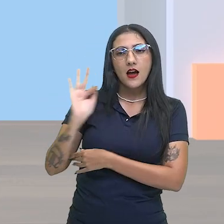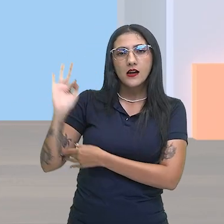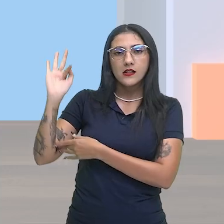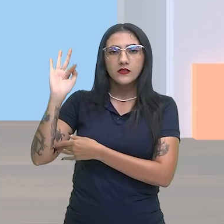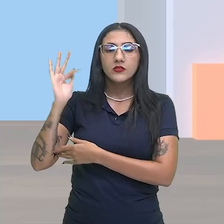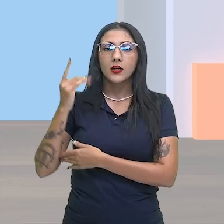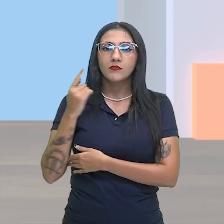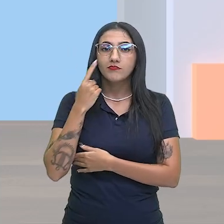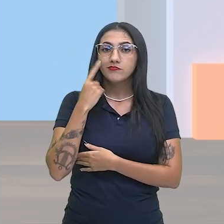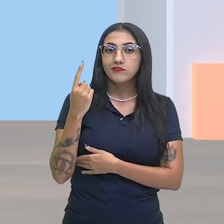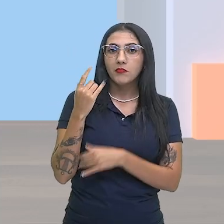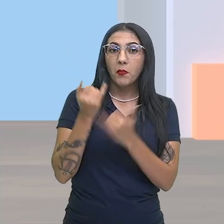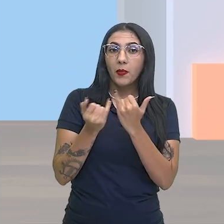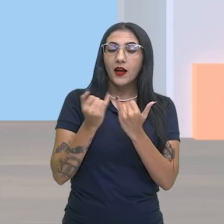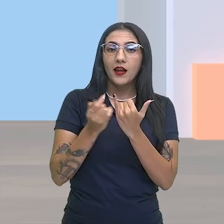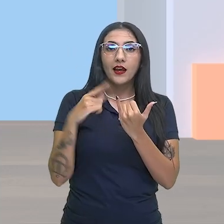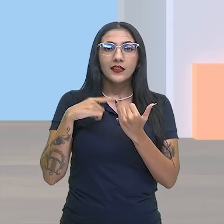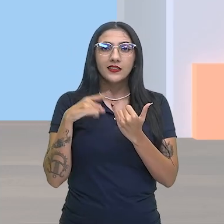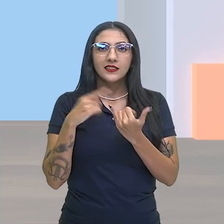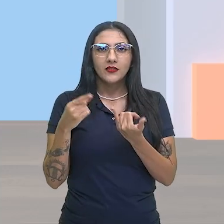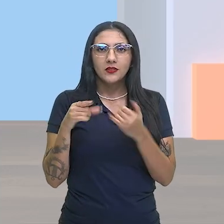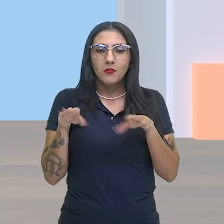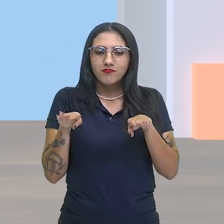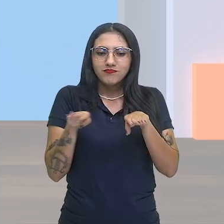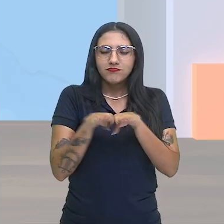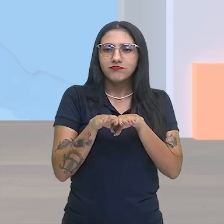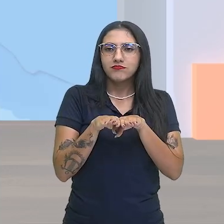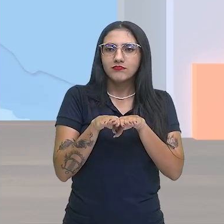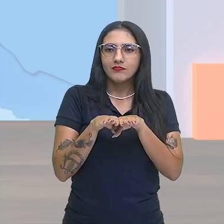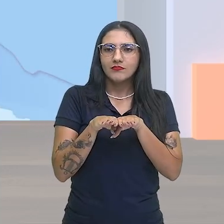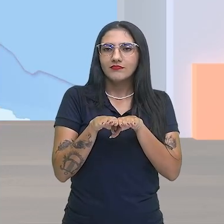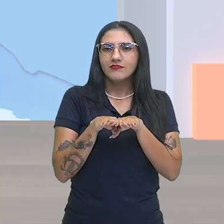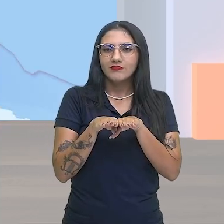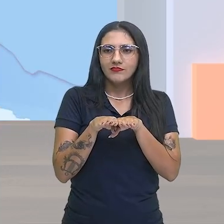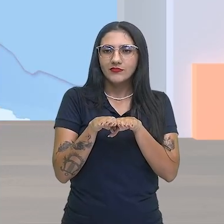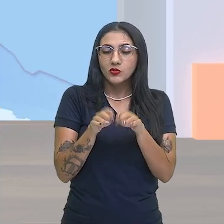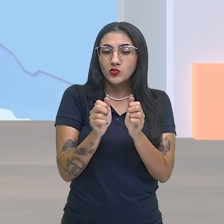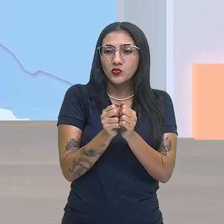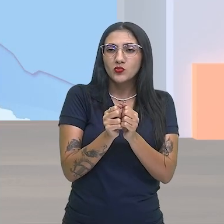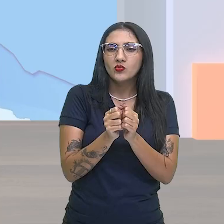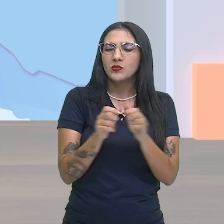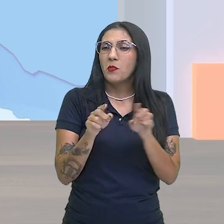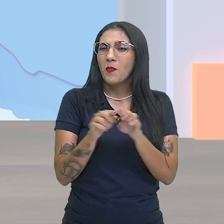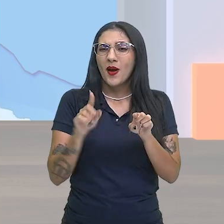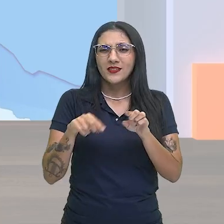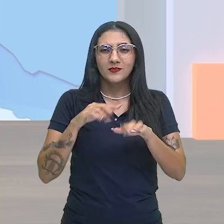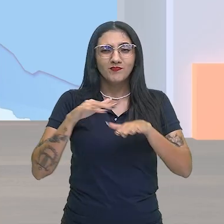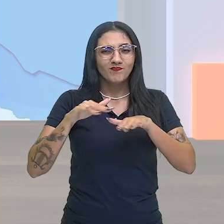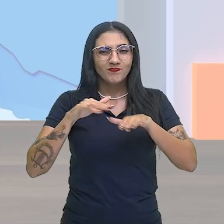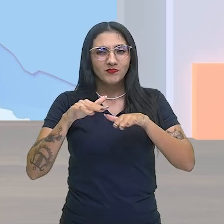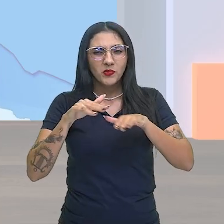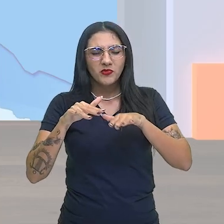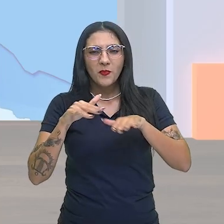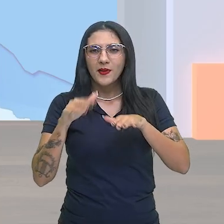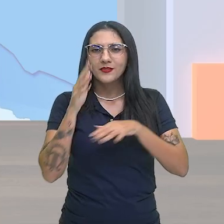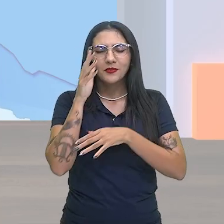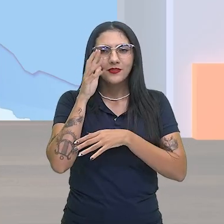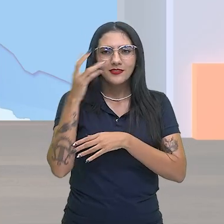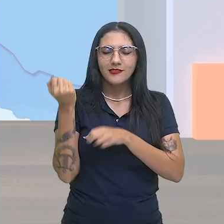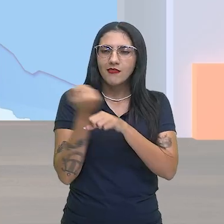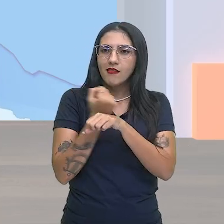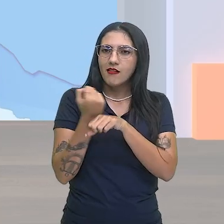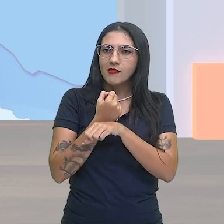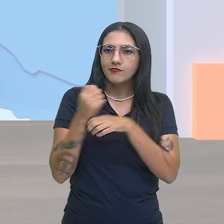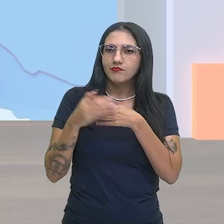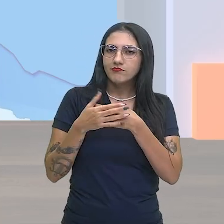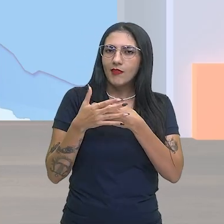estavam ali, ó, coladinhos, mas com os movimentos das placas tectônicas. Ao longo de milênios, aí, ao longo de milhares e